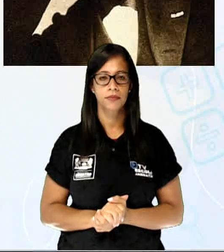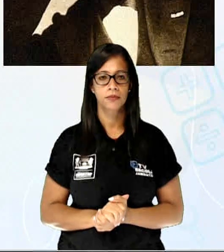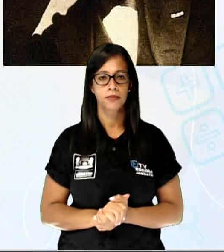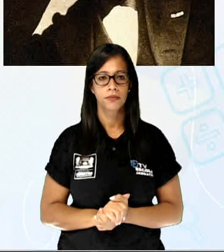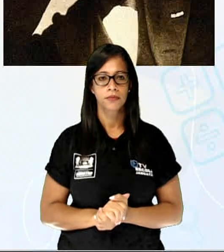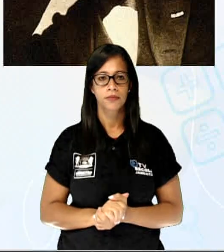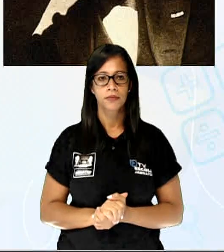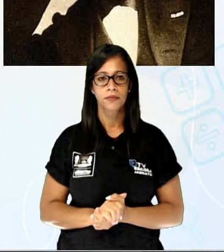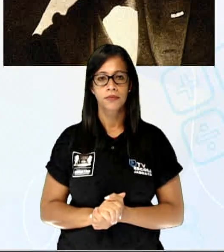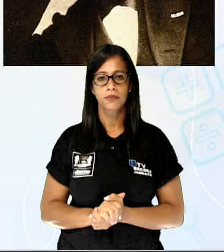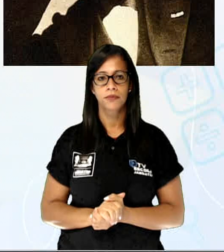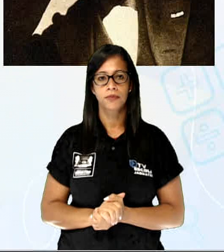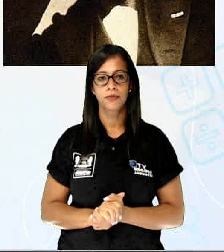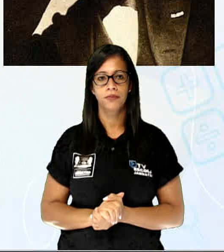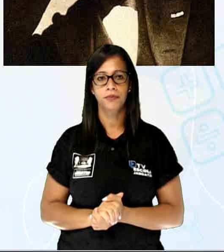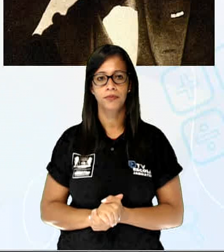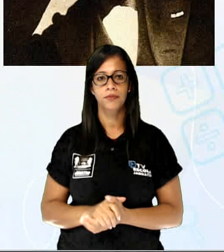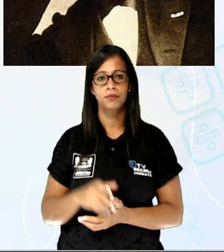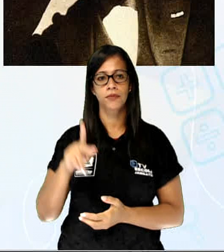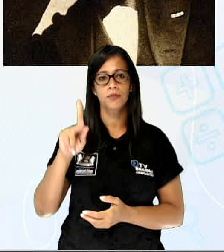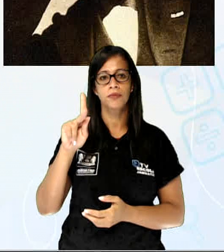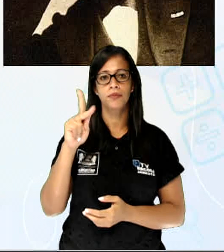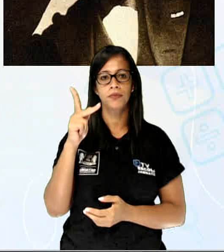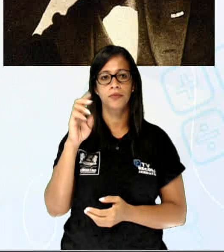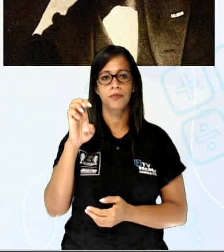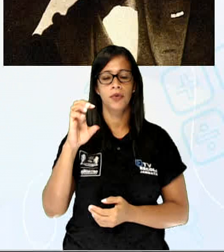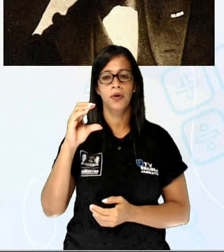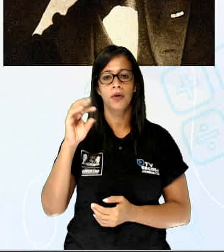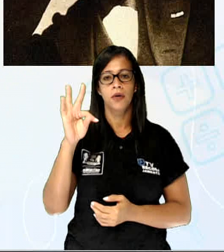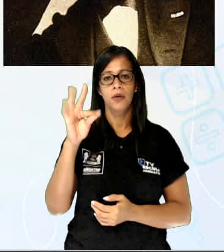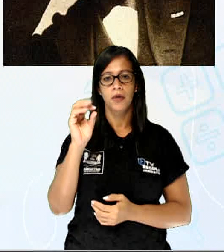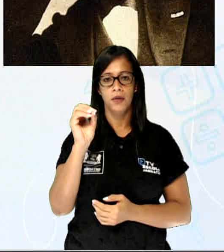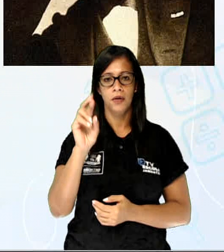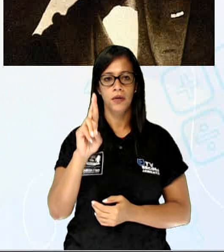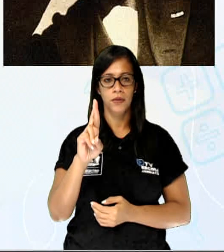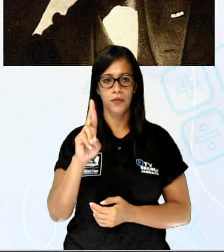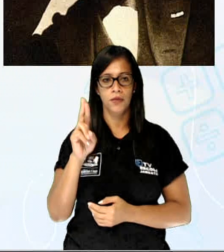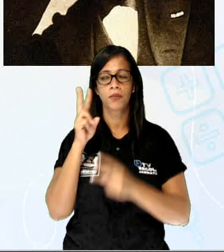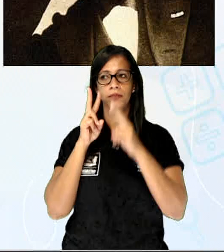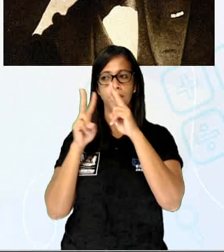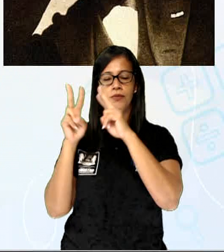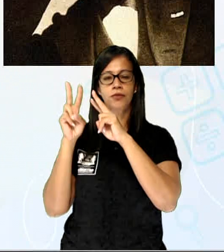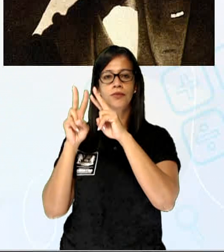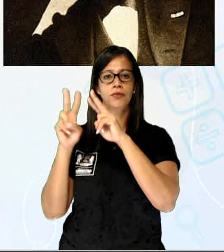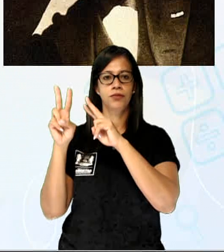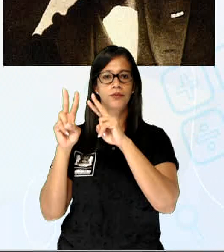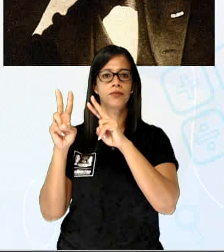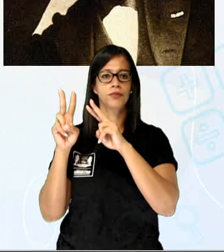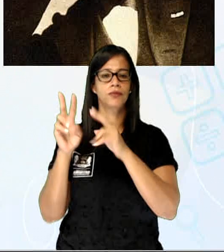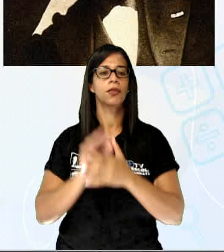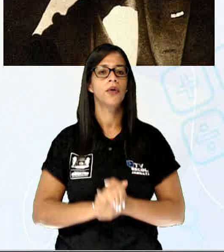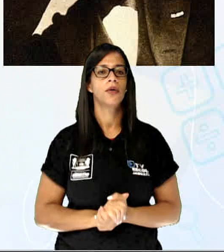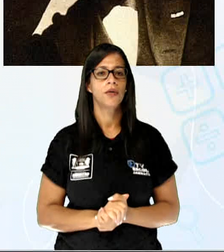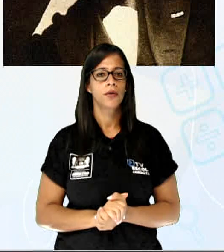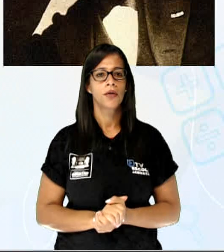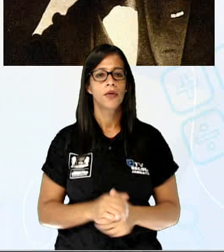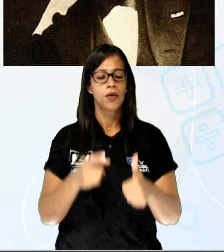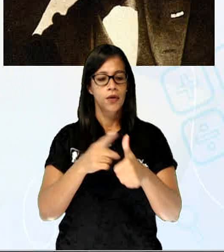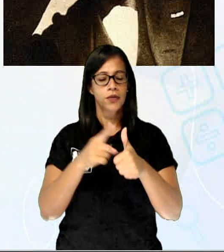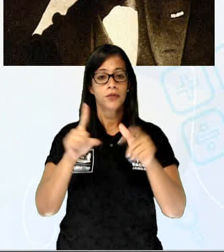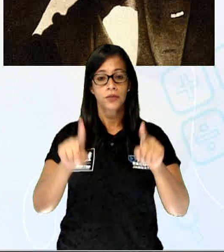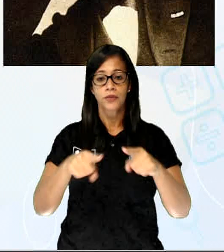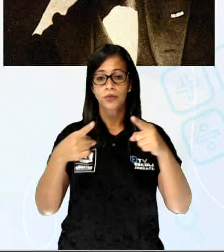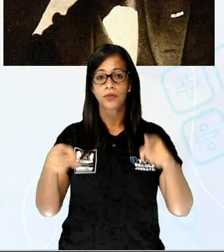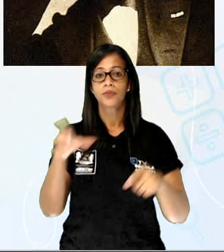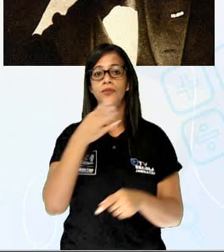Hector Berlioz, esse senhorzinho aí que está na foto, foi um compositor do período romântico. Foi o primeiro compositor